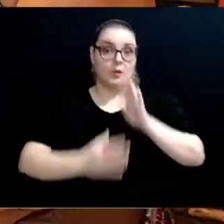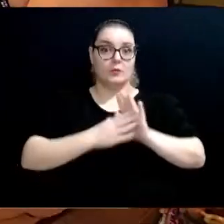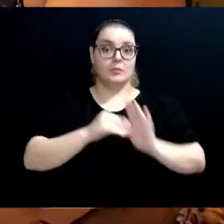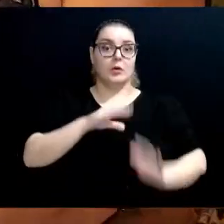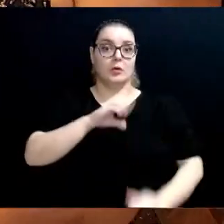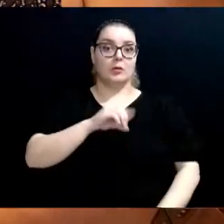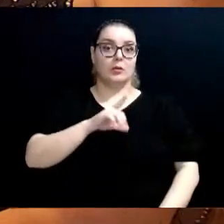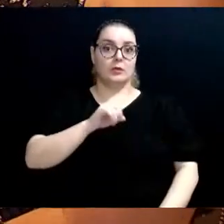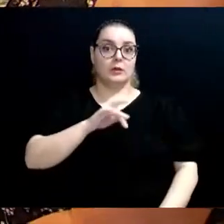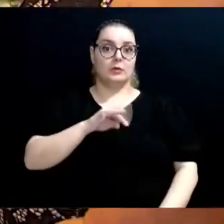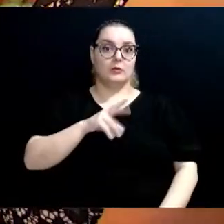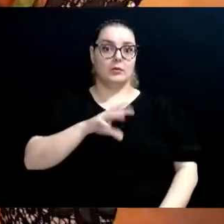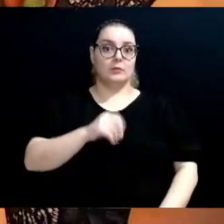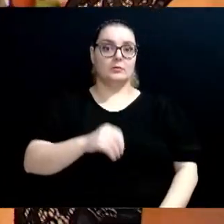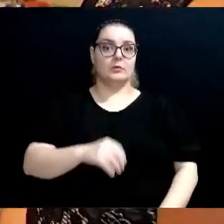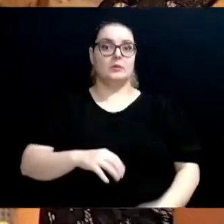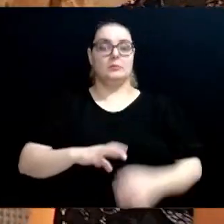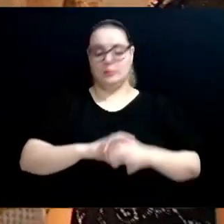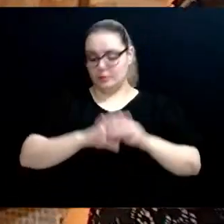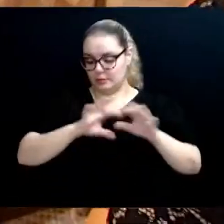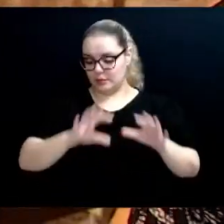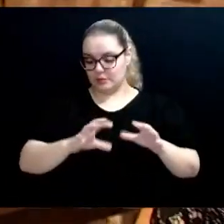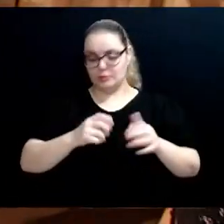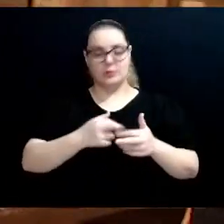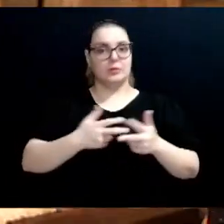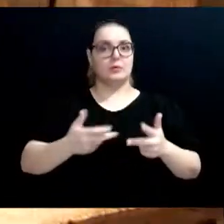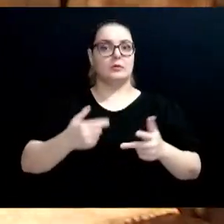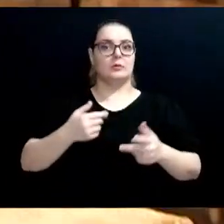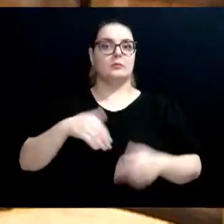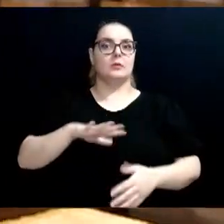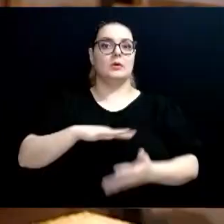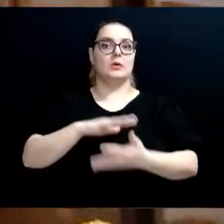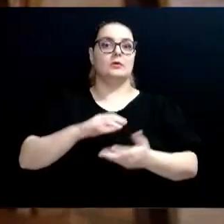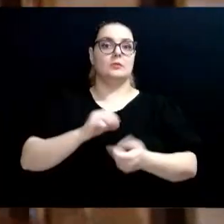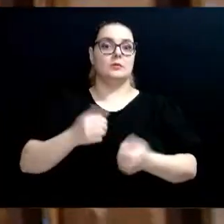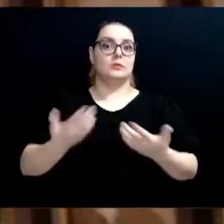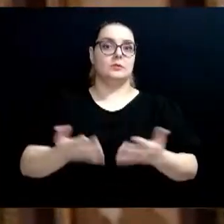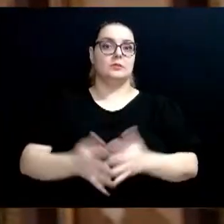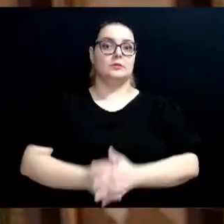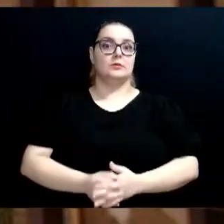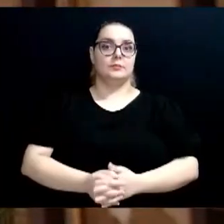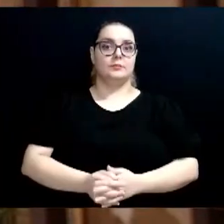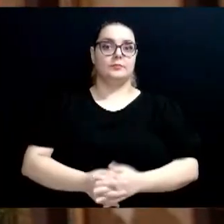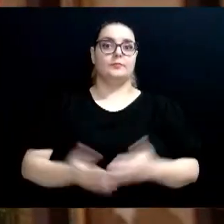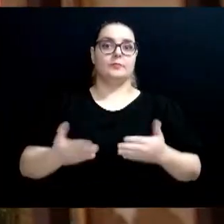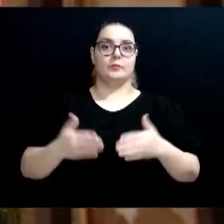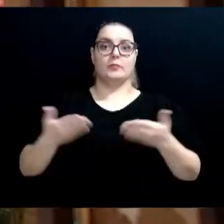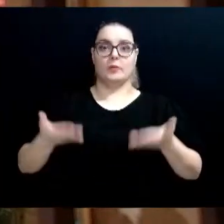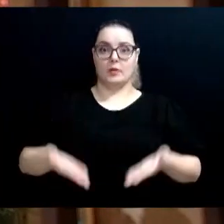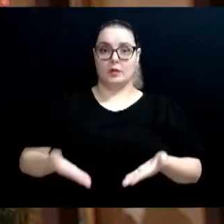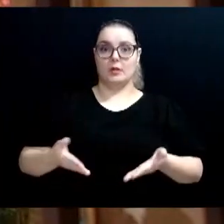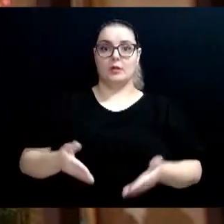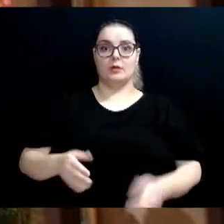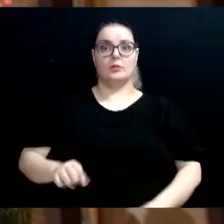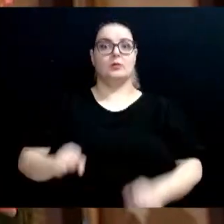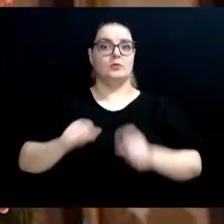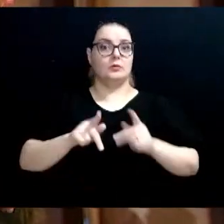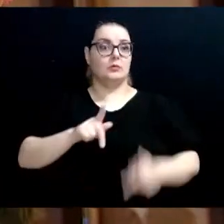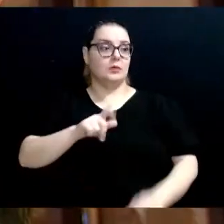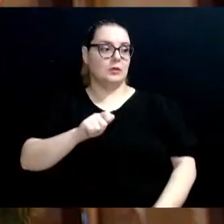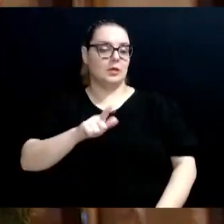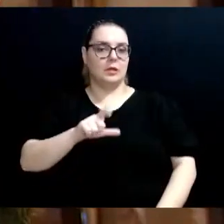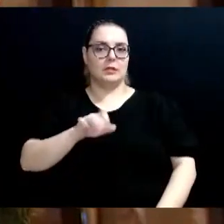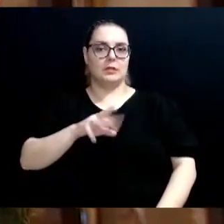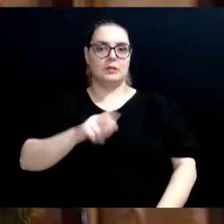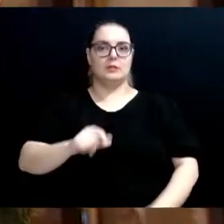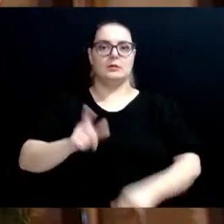O modelo colaborativo, ele permite viabilizar coisas de forma muito mais sustentável. Então, se você for imaginar, hoje a gente está